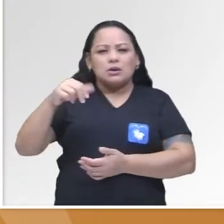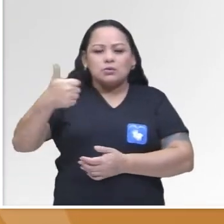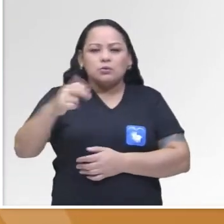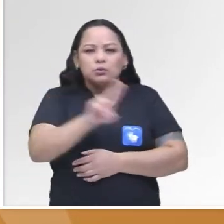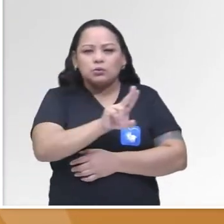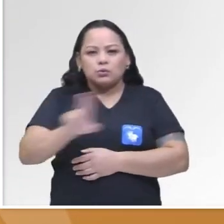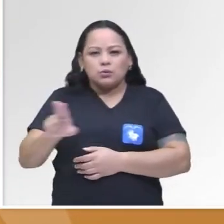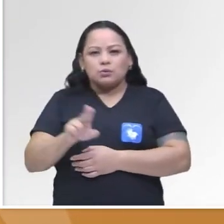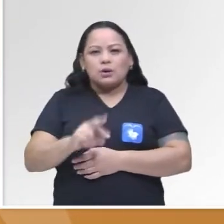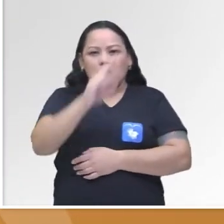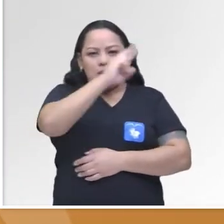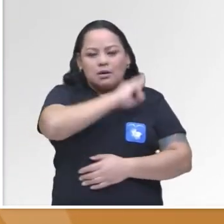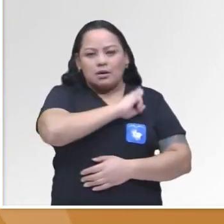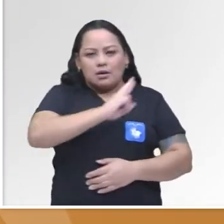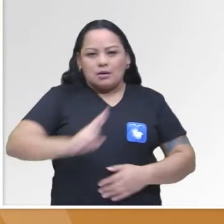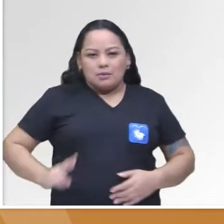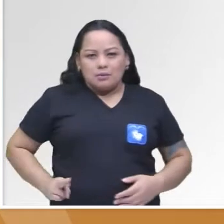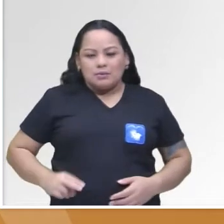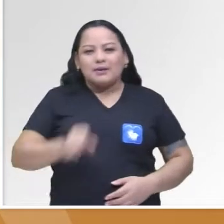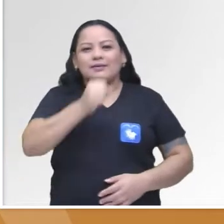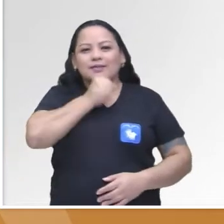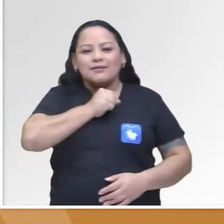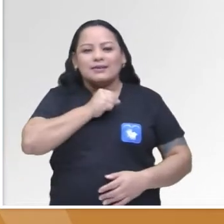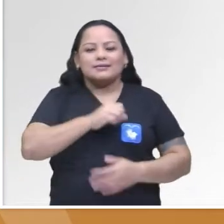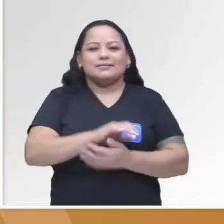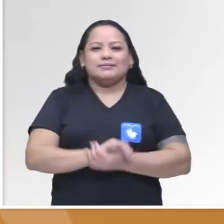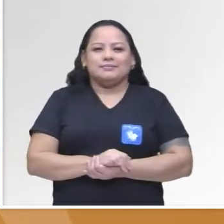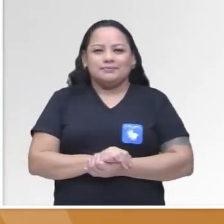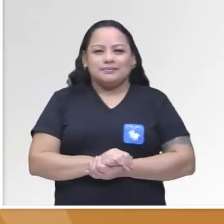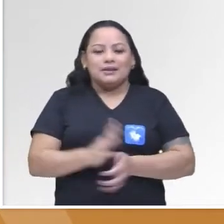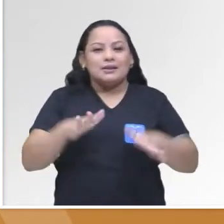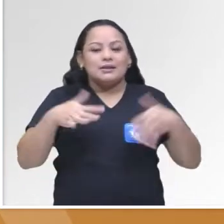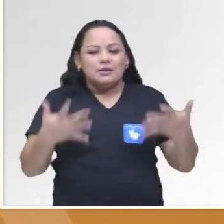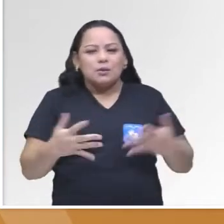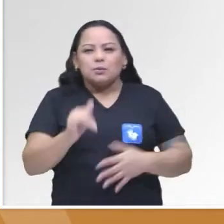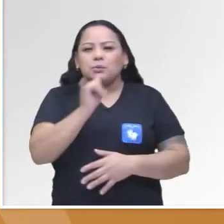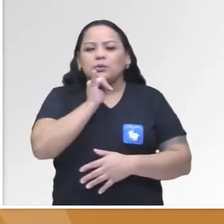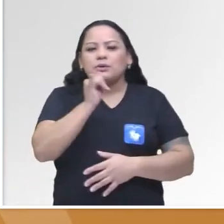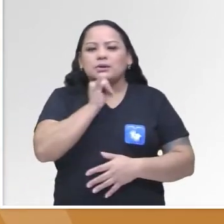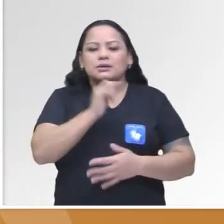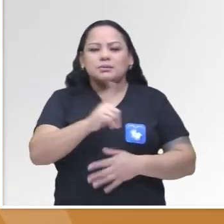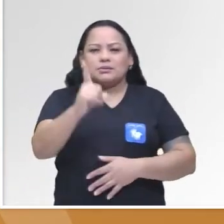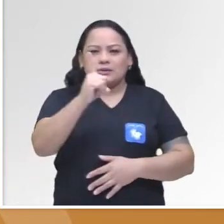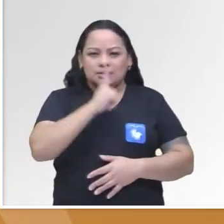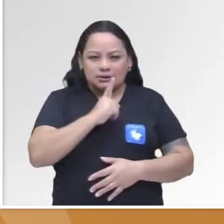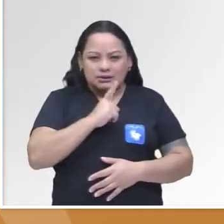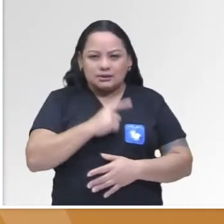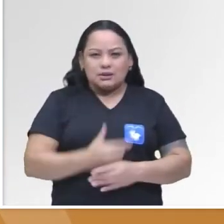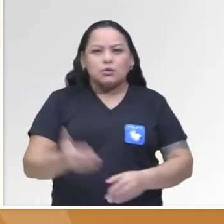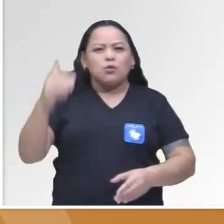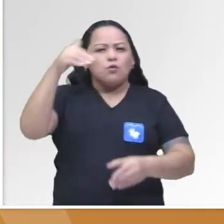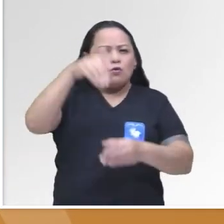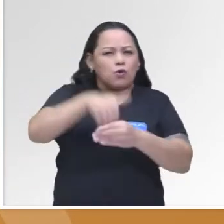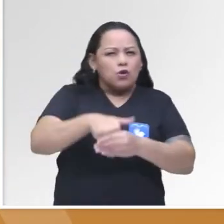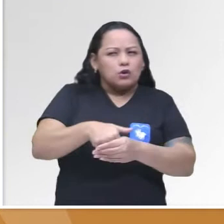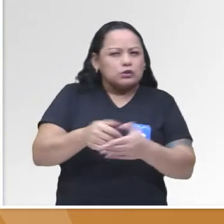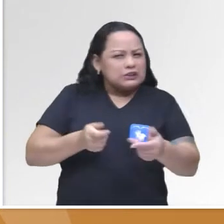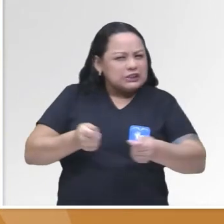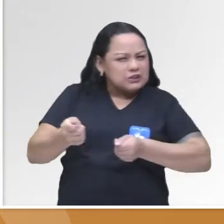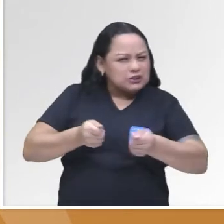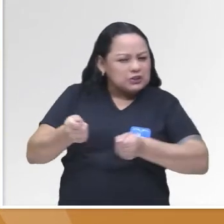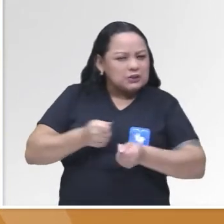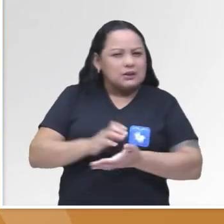chamava-se República Velha, tá? Então aquela questão, por exemplo, da existência do voto de cabresto,